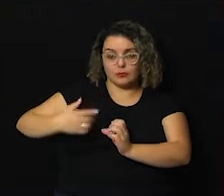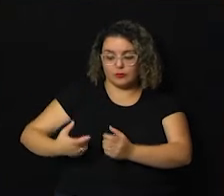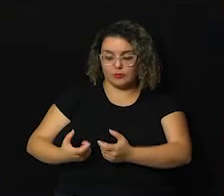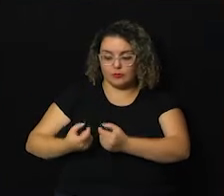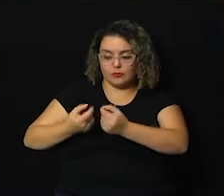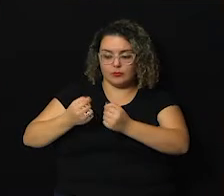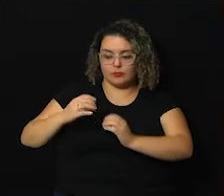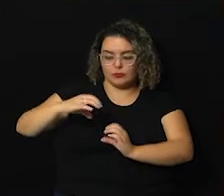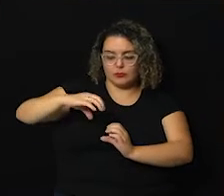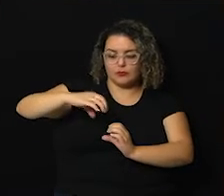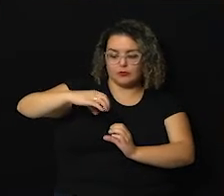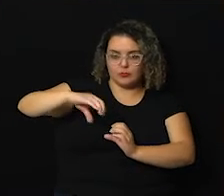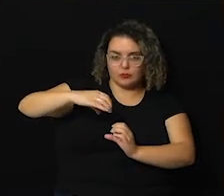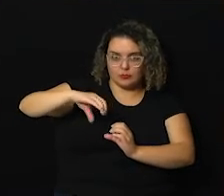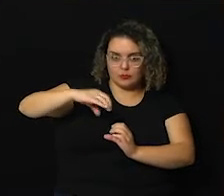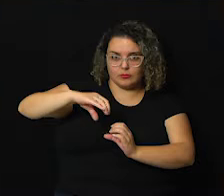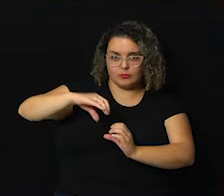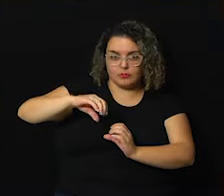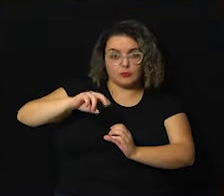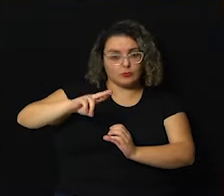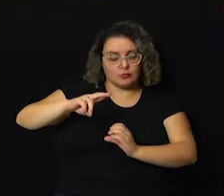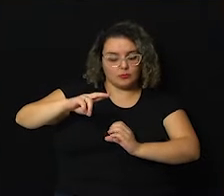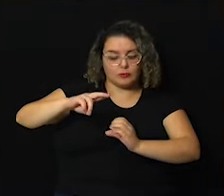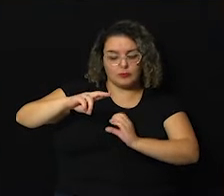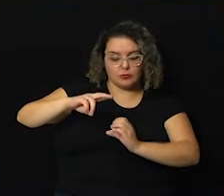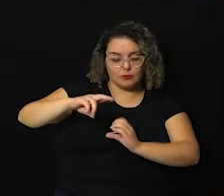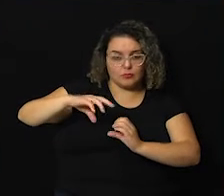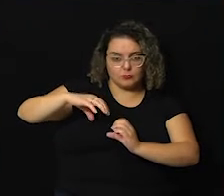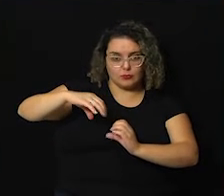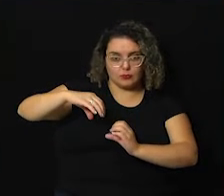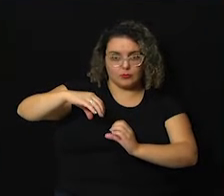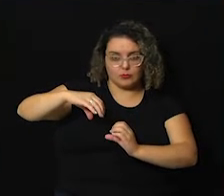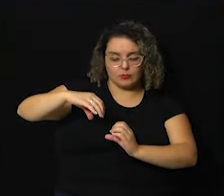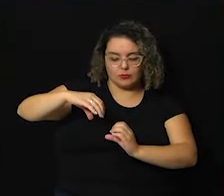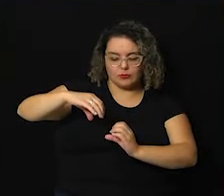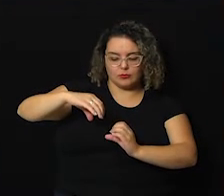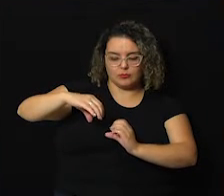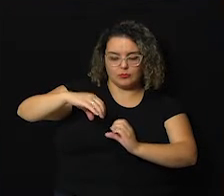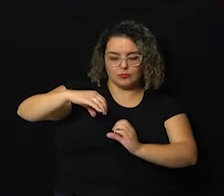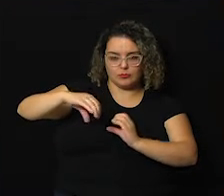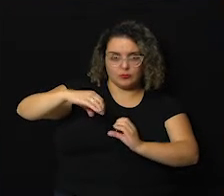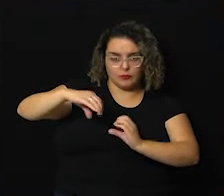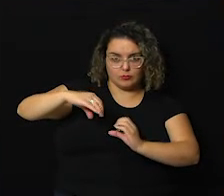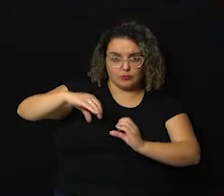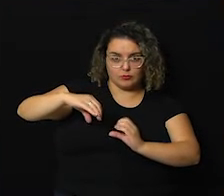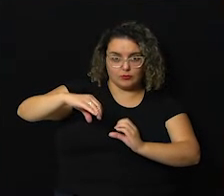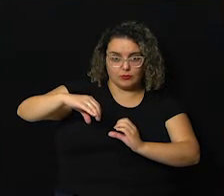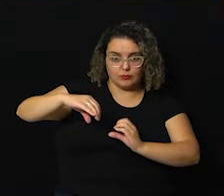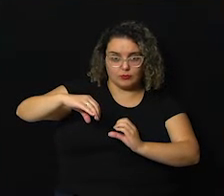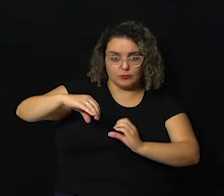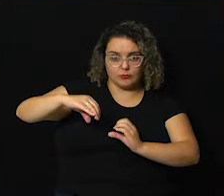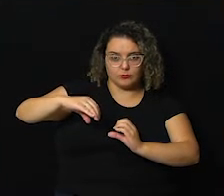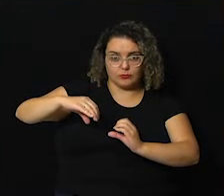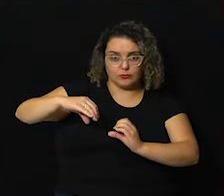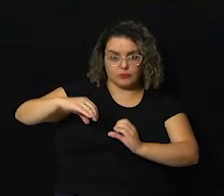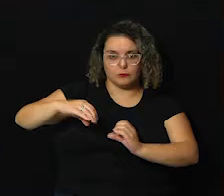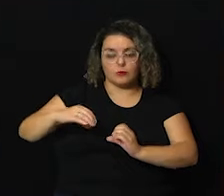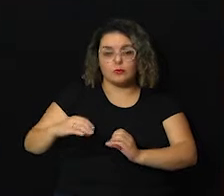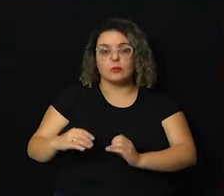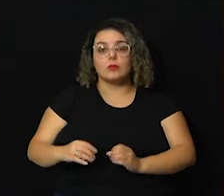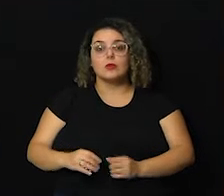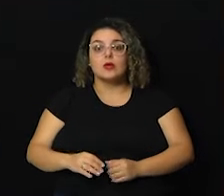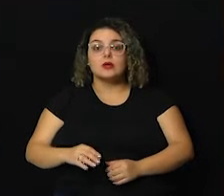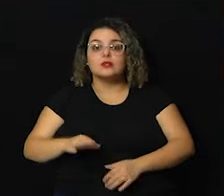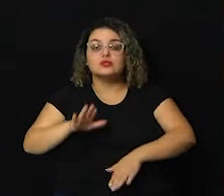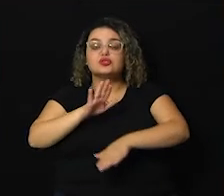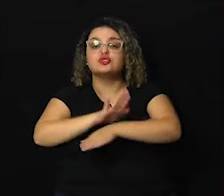no polo superior ou no polo inferior, está restrito àquela região, e a gente tem condição anatômica de poupar